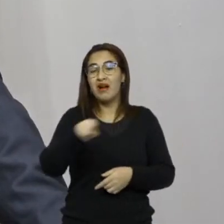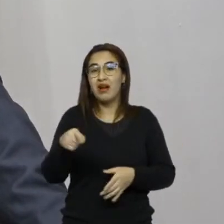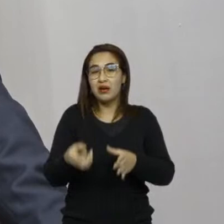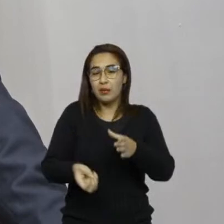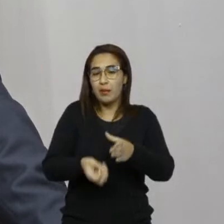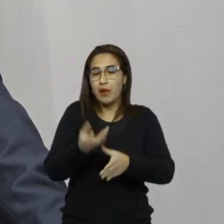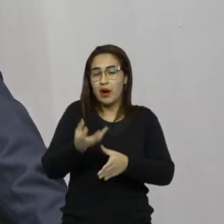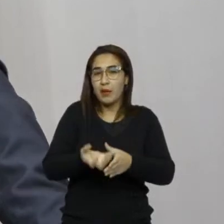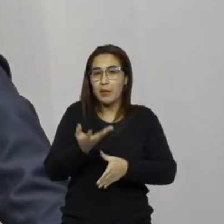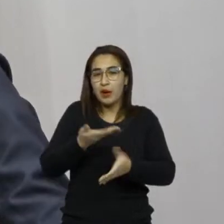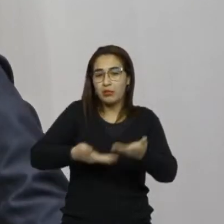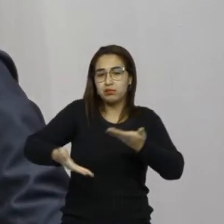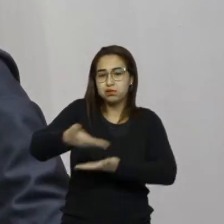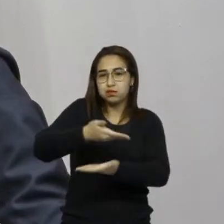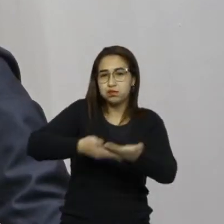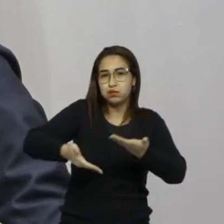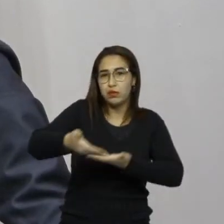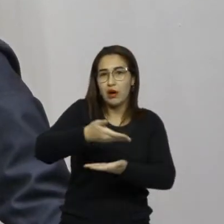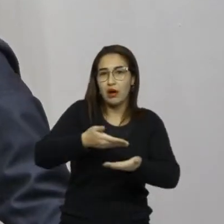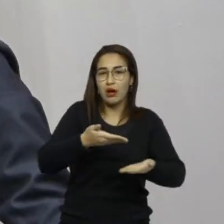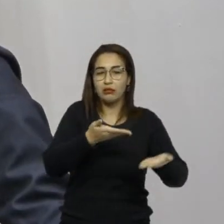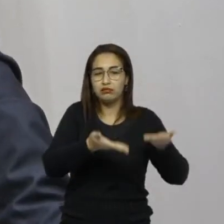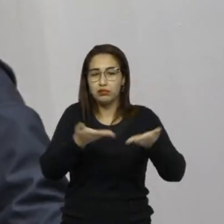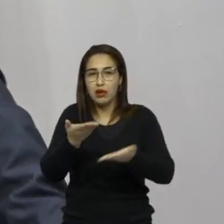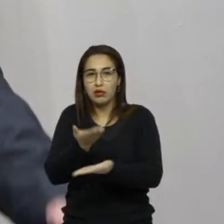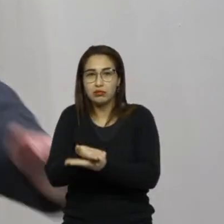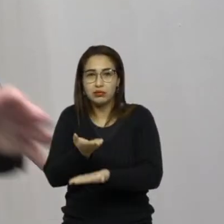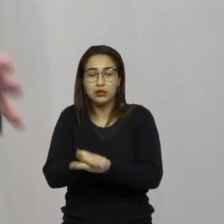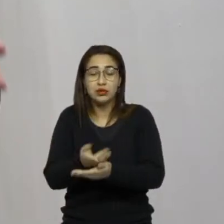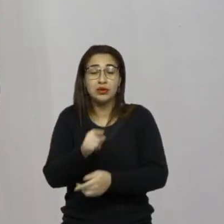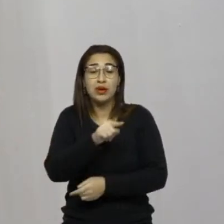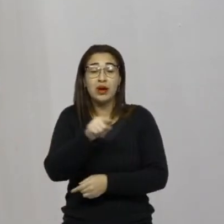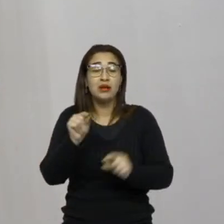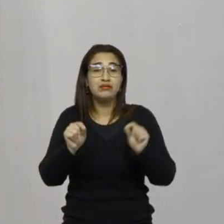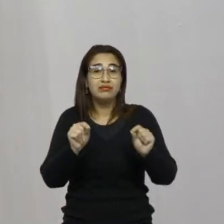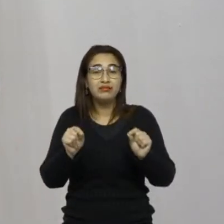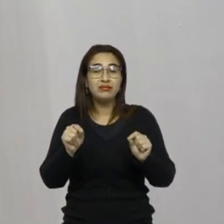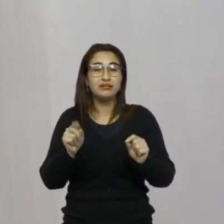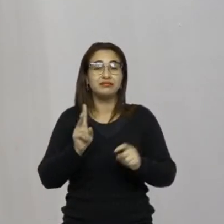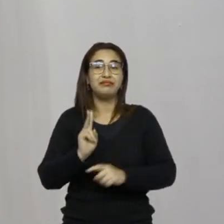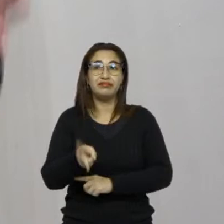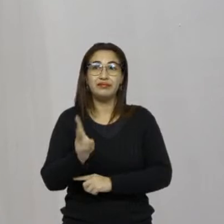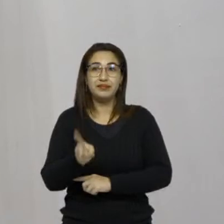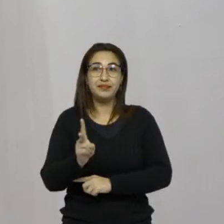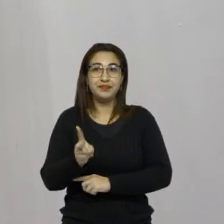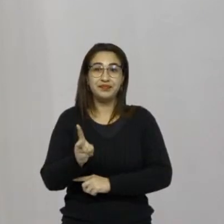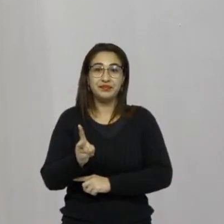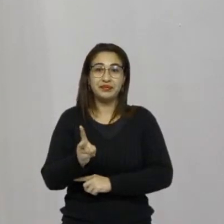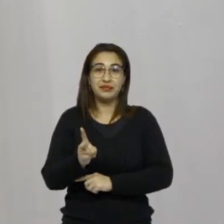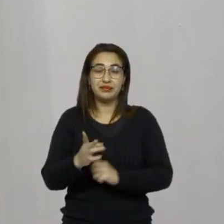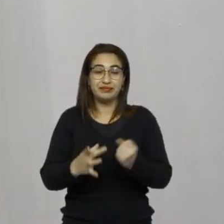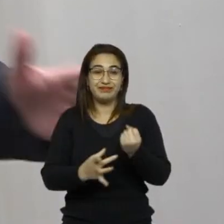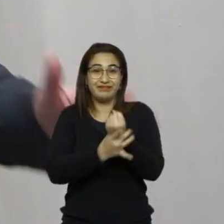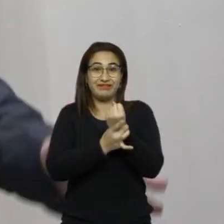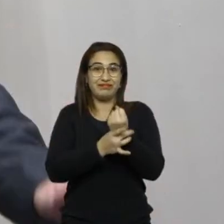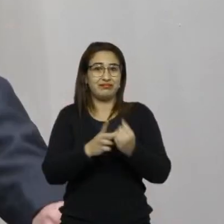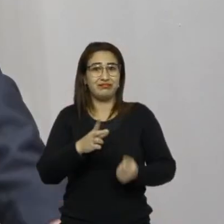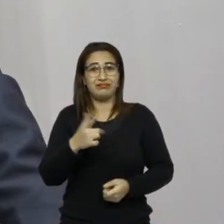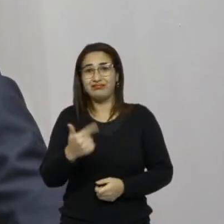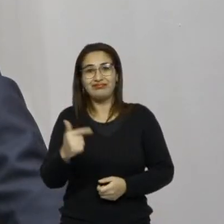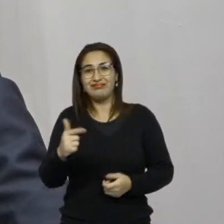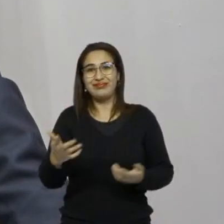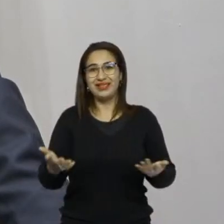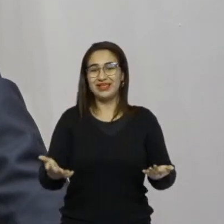orgânico, agroecológico, ele está sempre sob inseguranças e